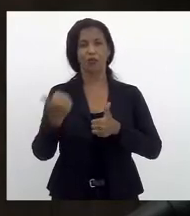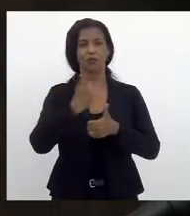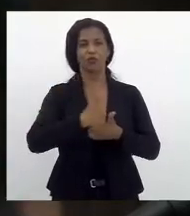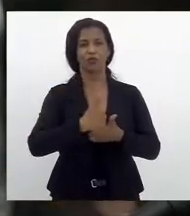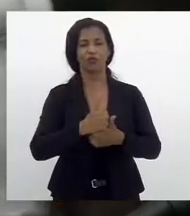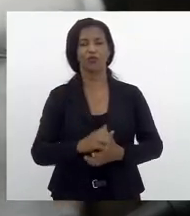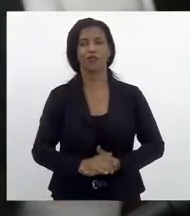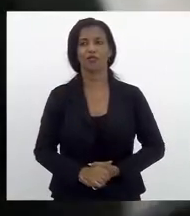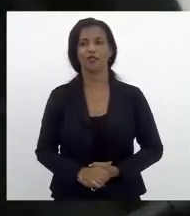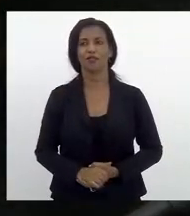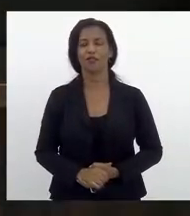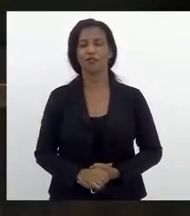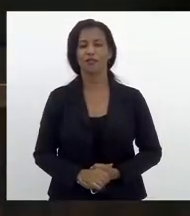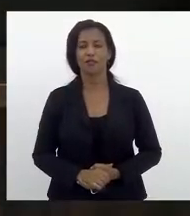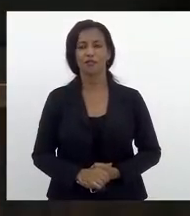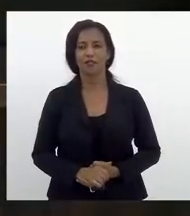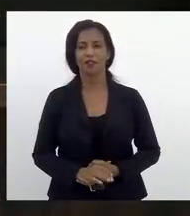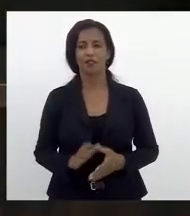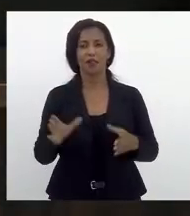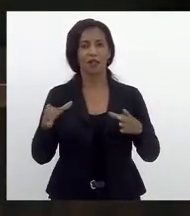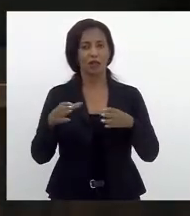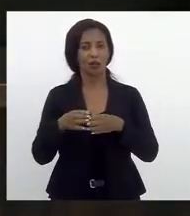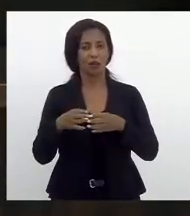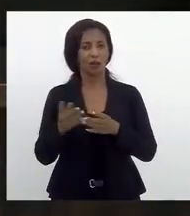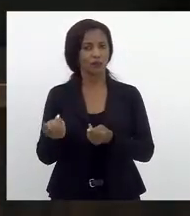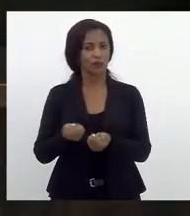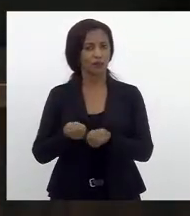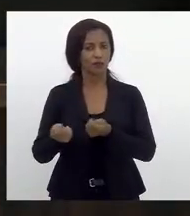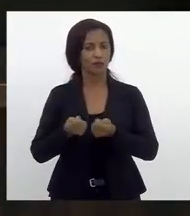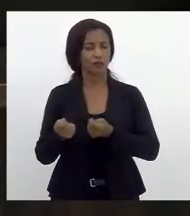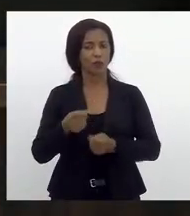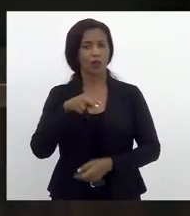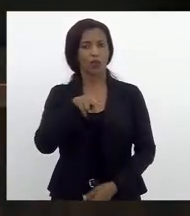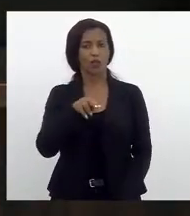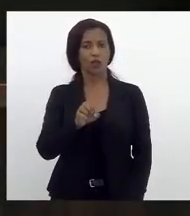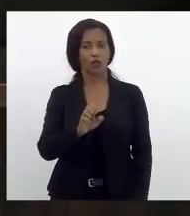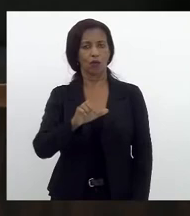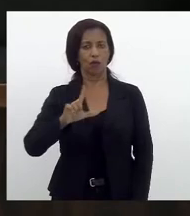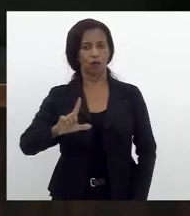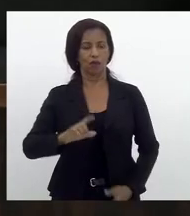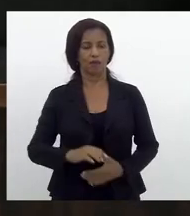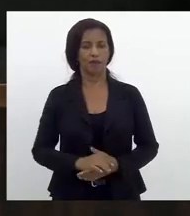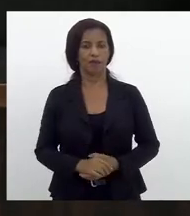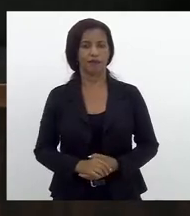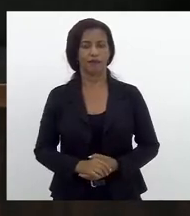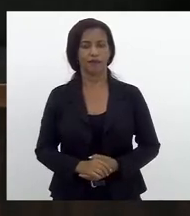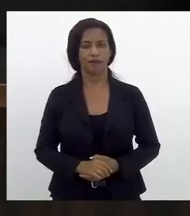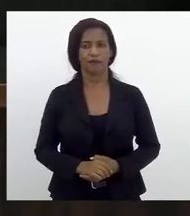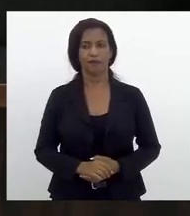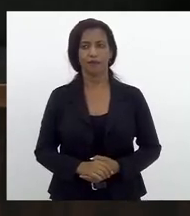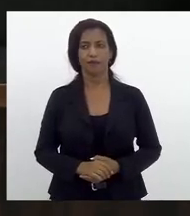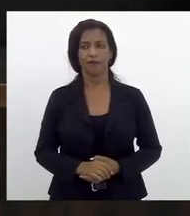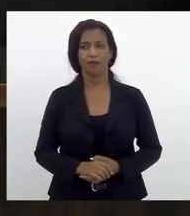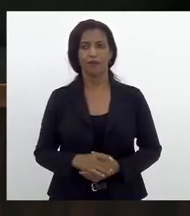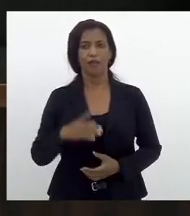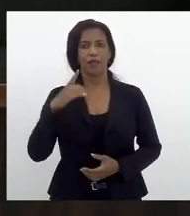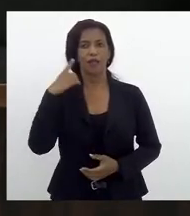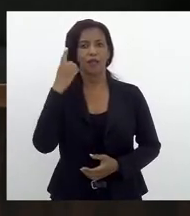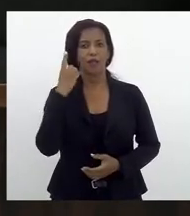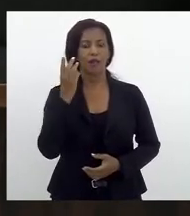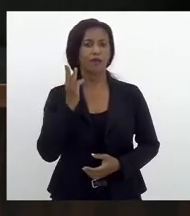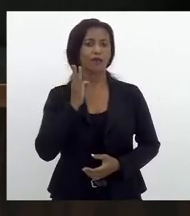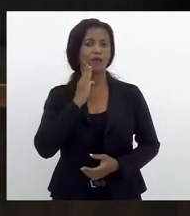substitutivo. Pela Comissão de Economia, deputado Noel de Carvalho. Deputado Valdeque